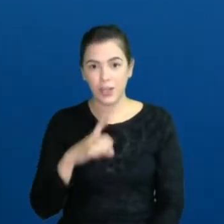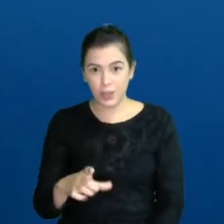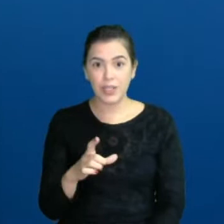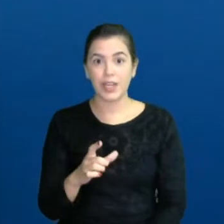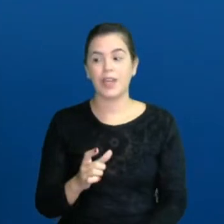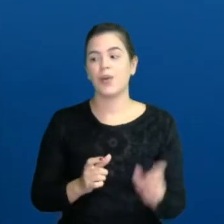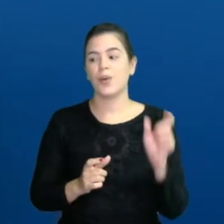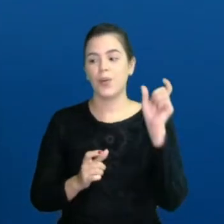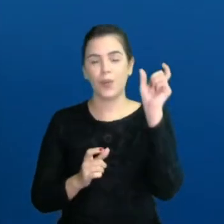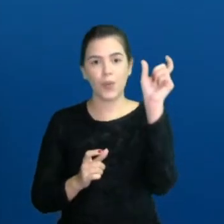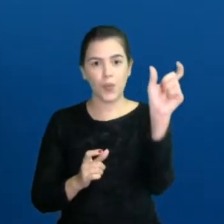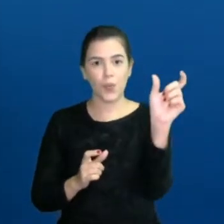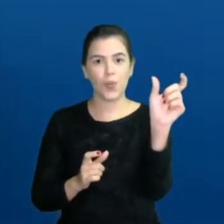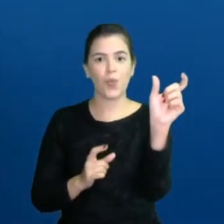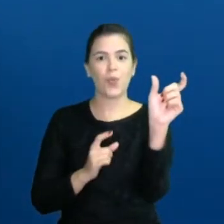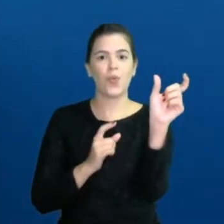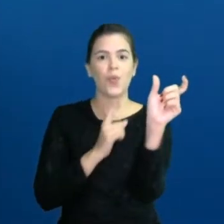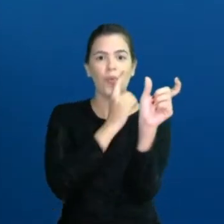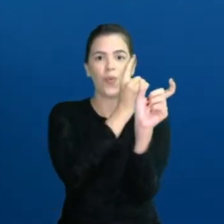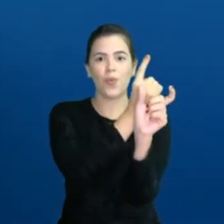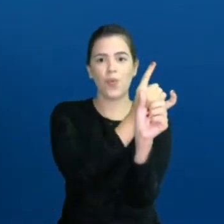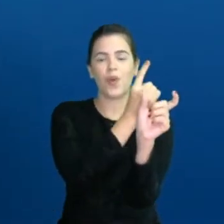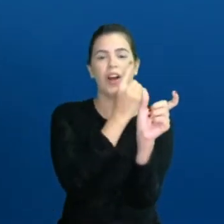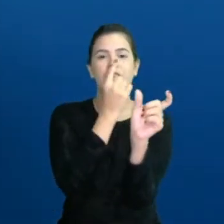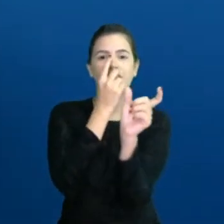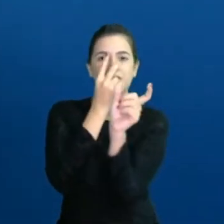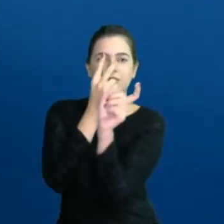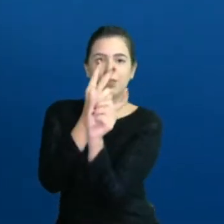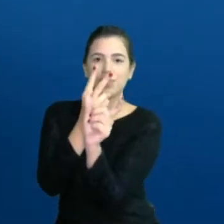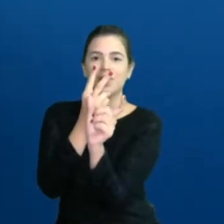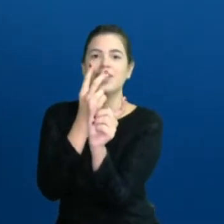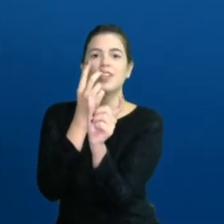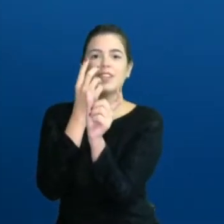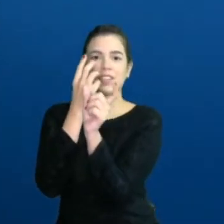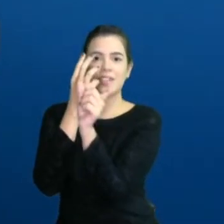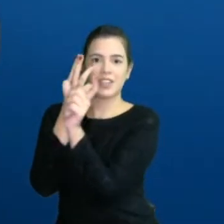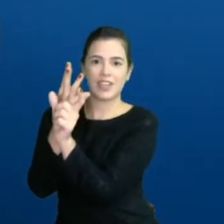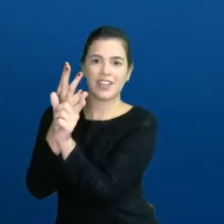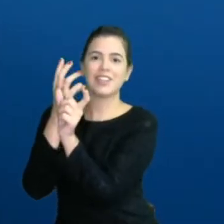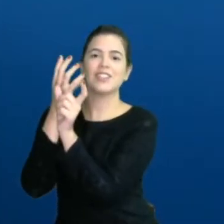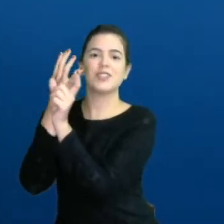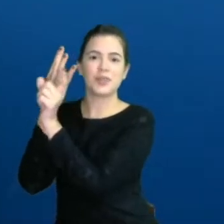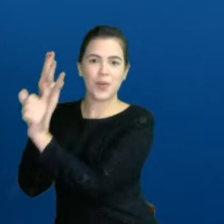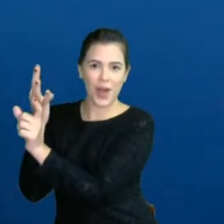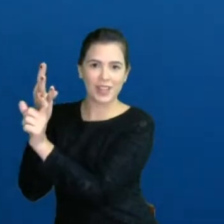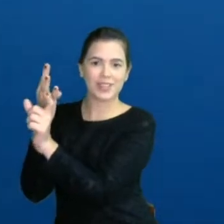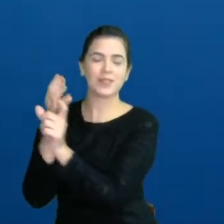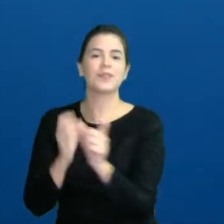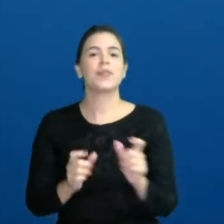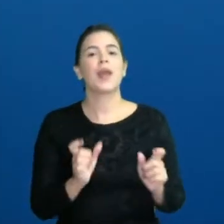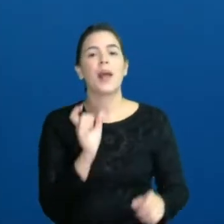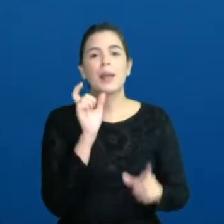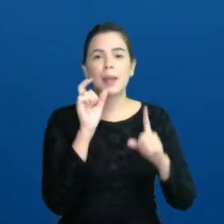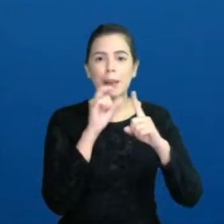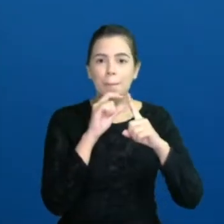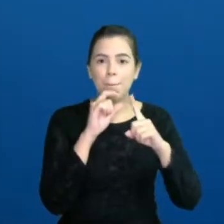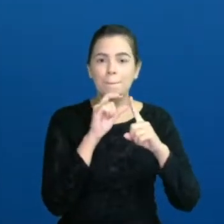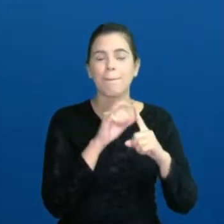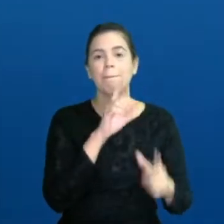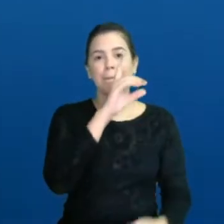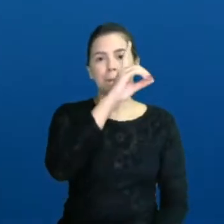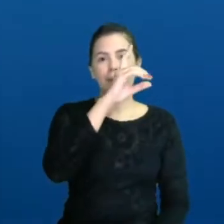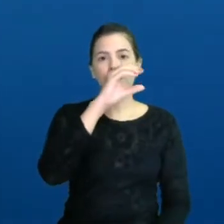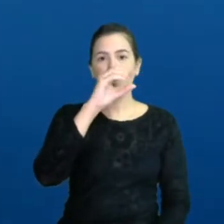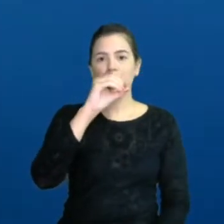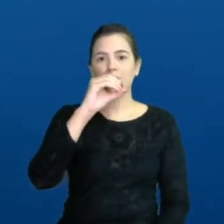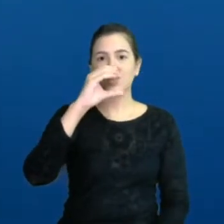1, 2, 3, 4. Muito bem. Na palavrinha doce, eu